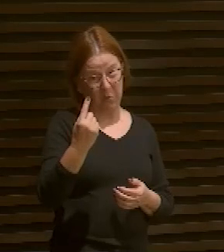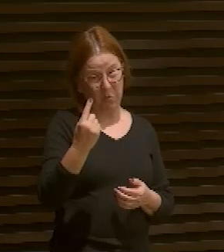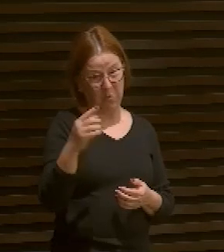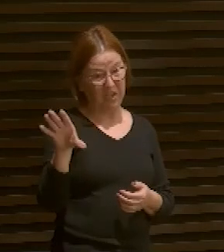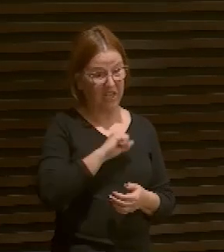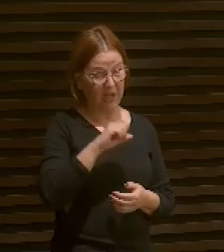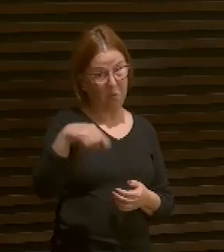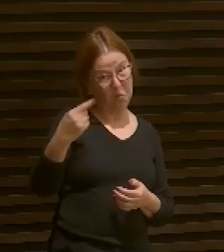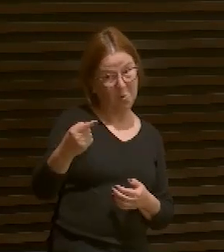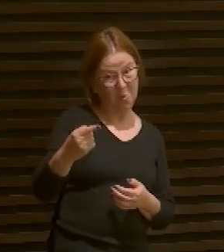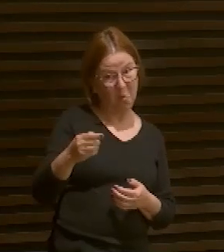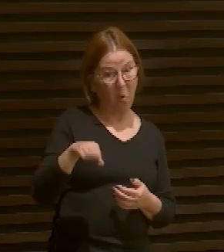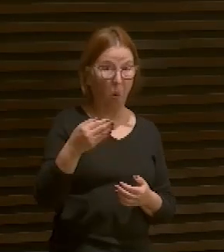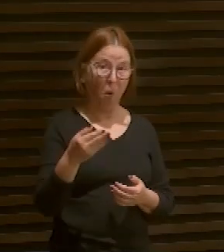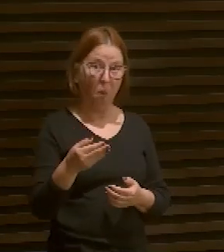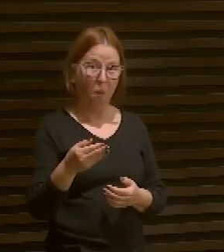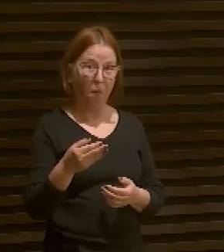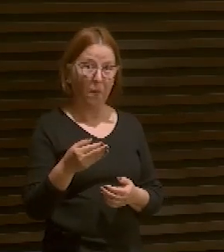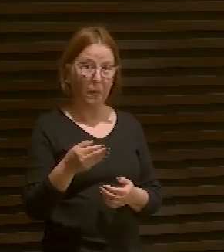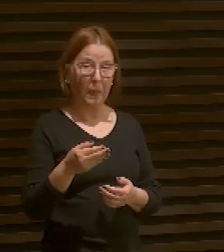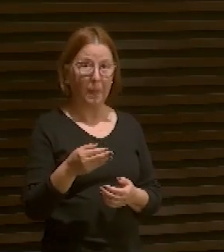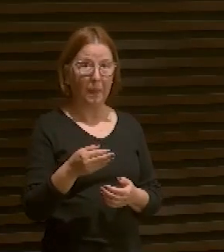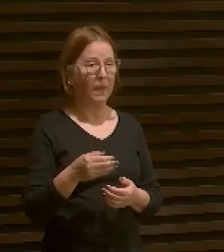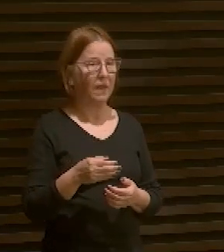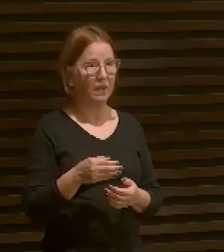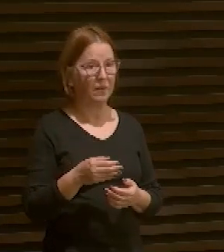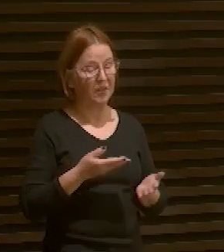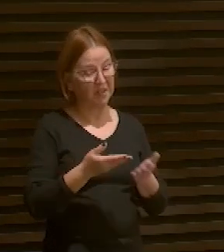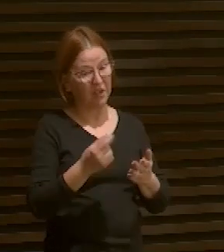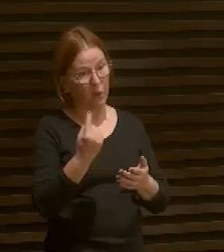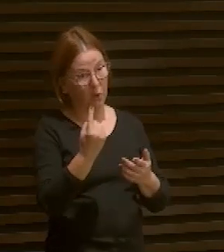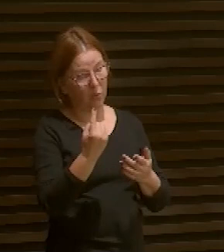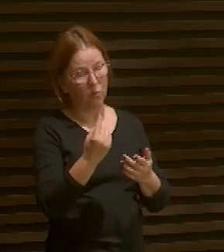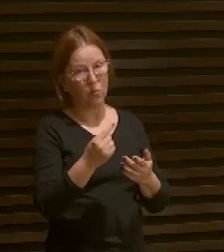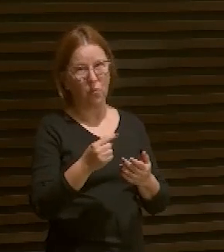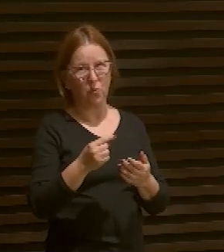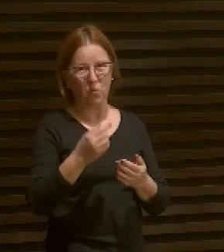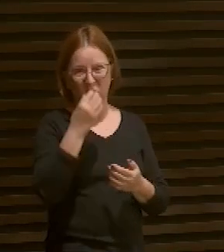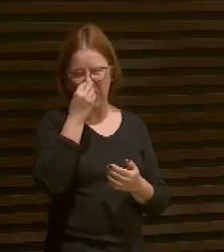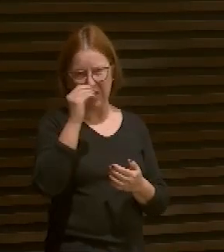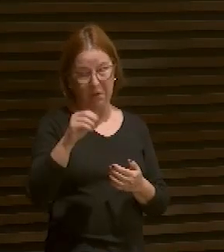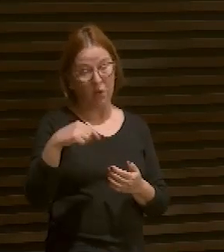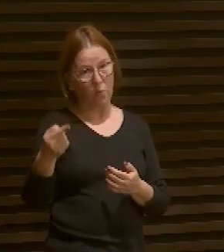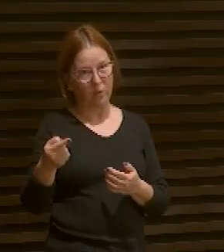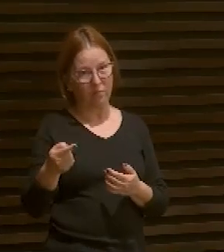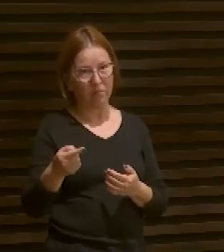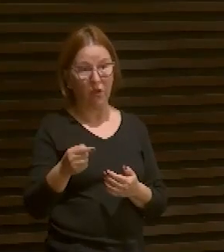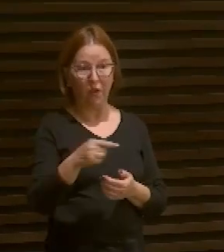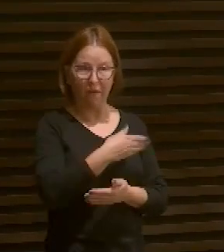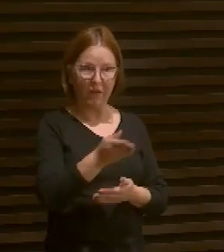se devotará a um e desprezará o outro. Não podeis servir a Deus e as riquezas.